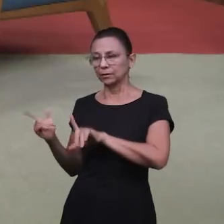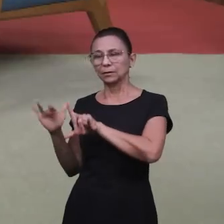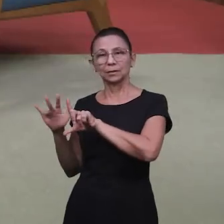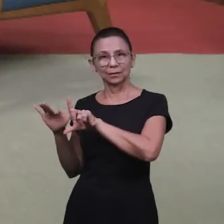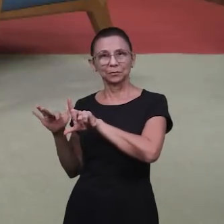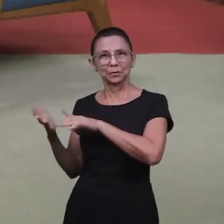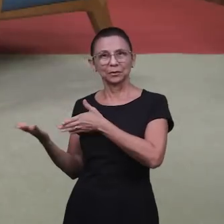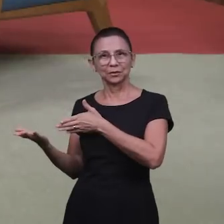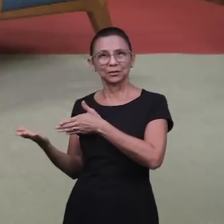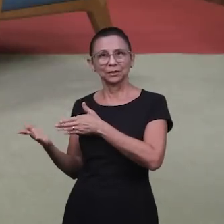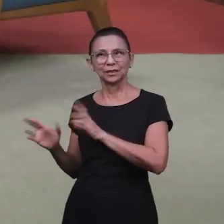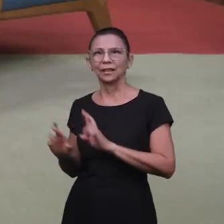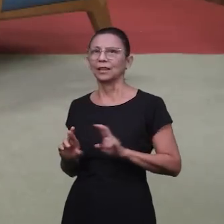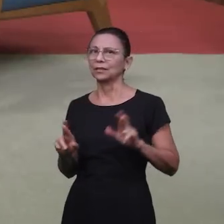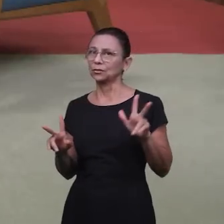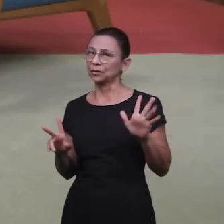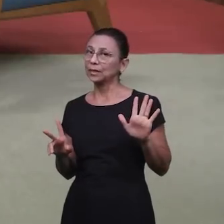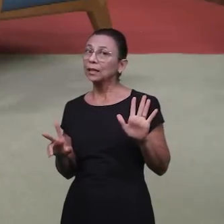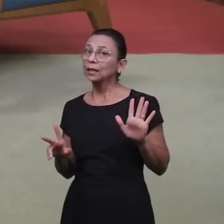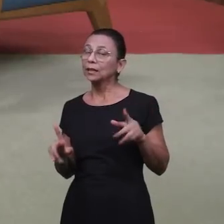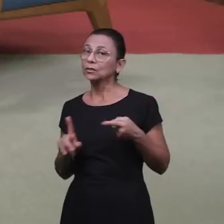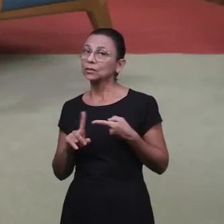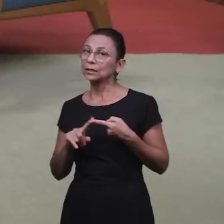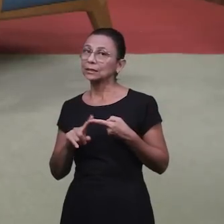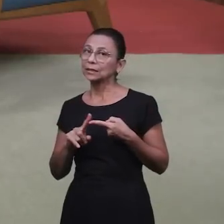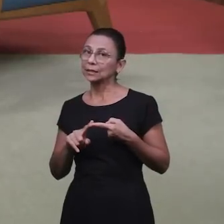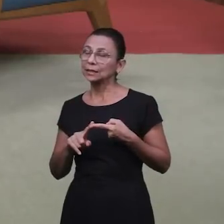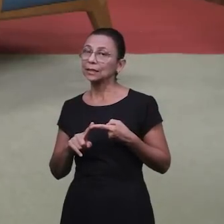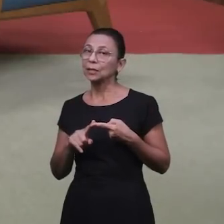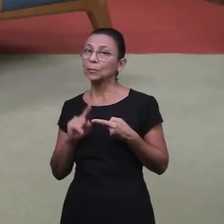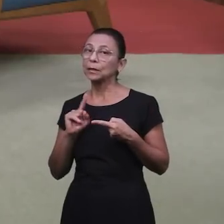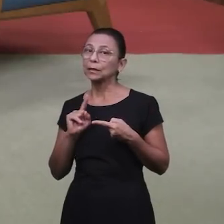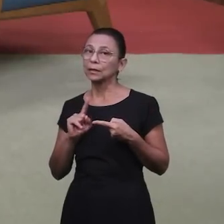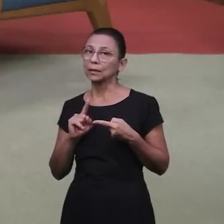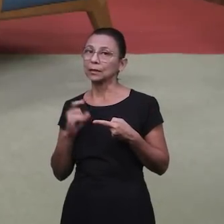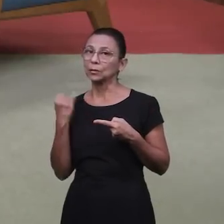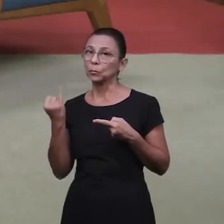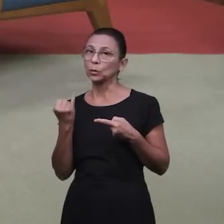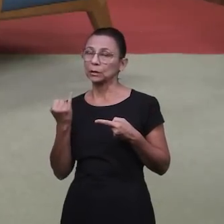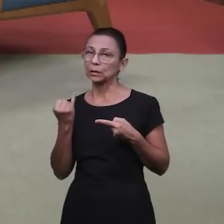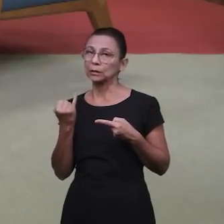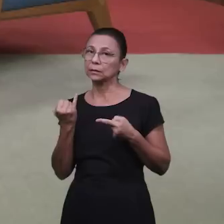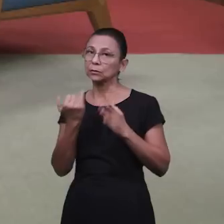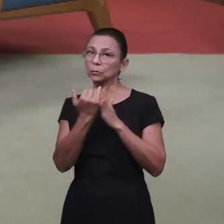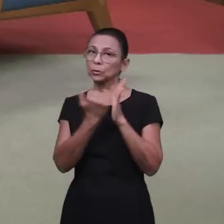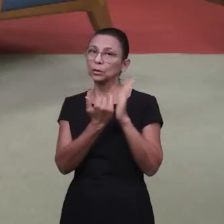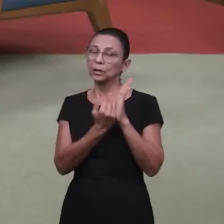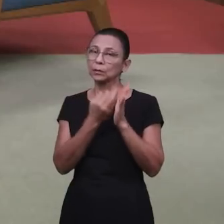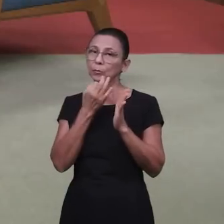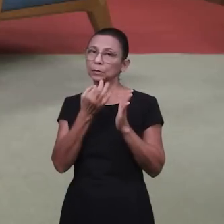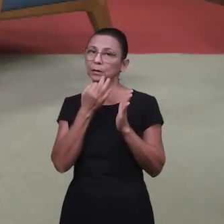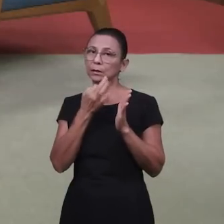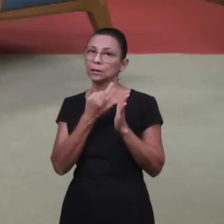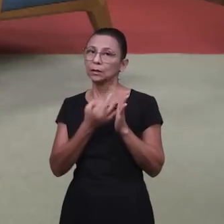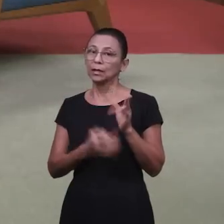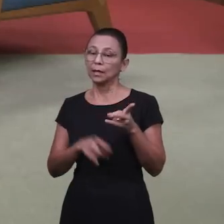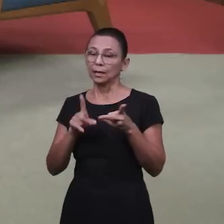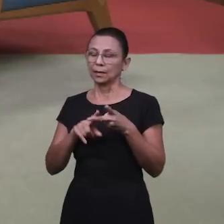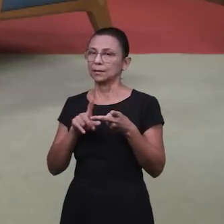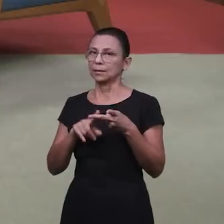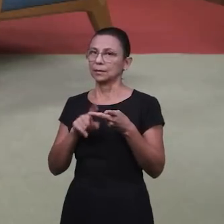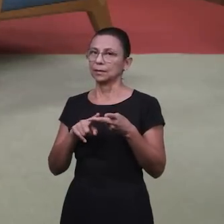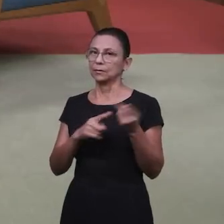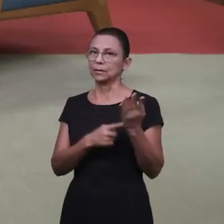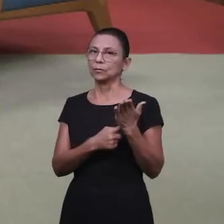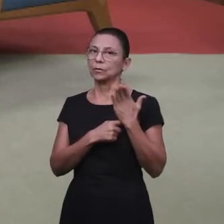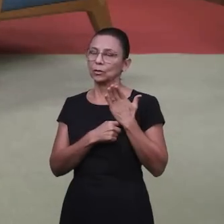que está aparecendo novamente na tela. Ele é diferente daquele primeiro, tá? Aquele primeiro é para você falar da importância do programa. Esse agora é para você nos ajudar